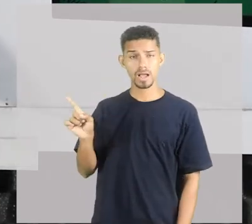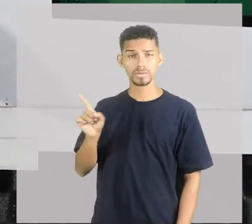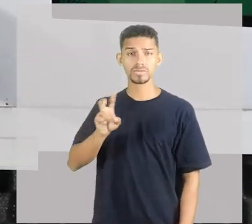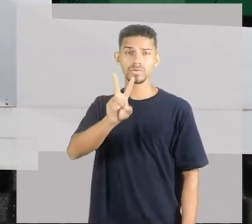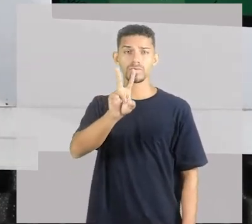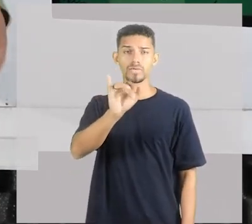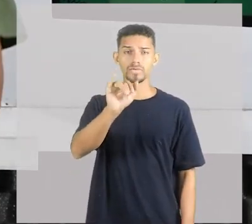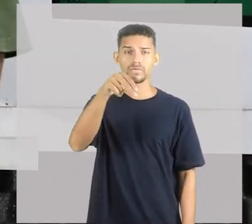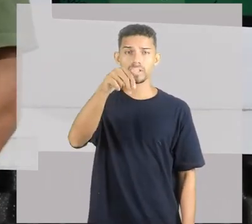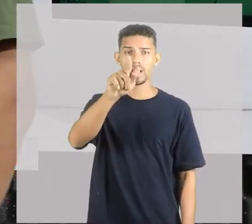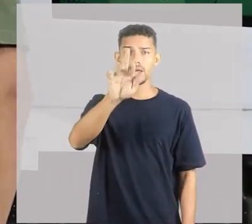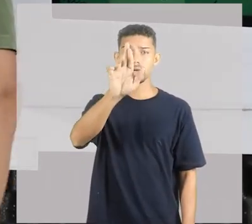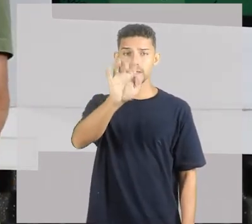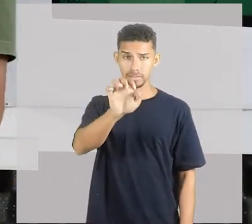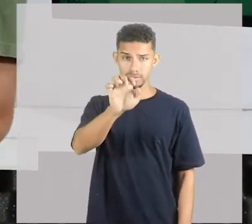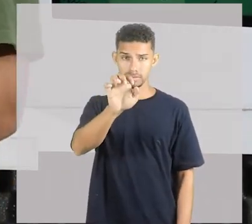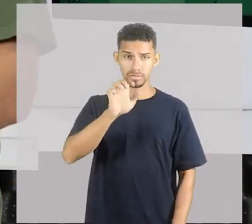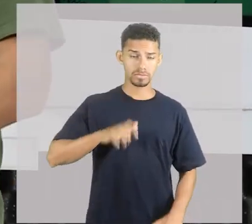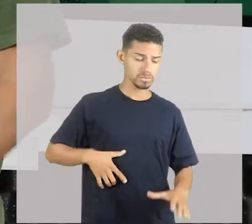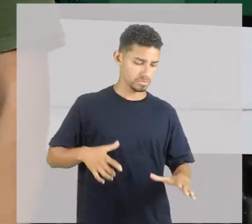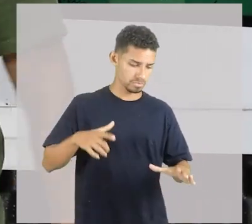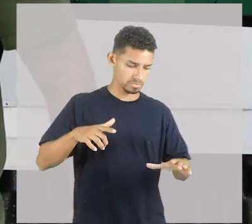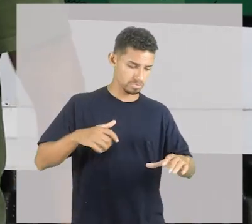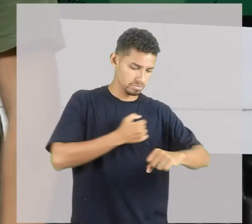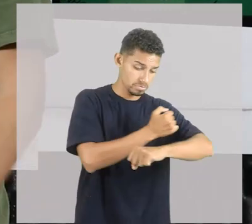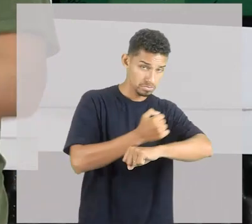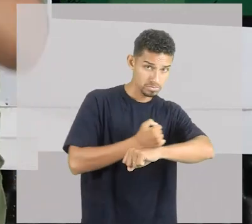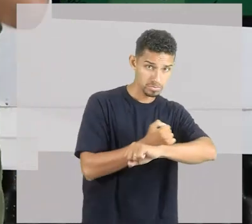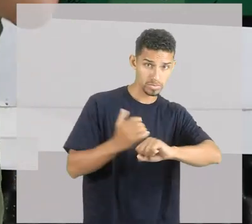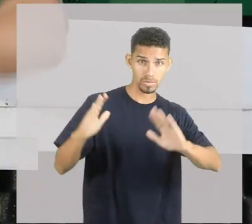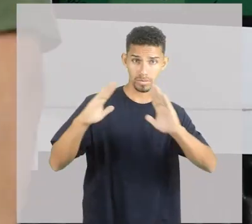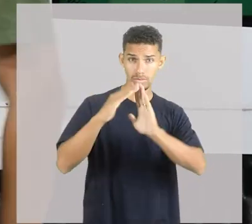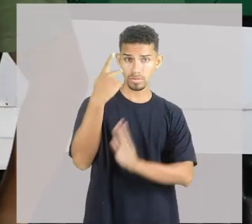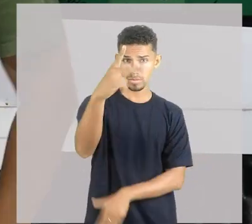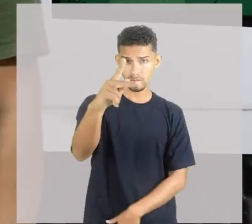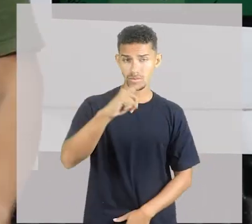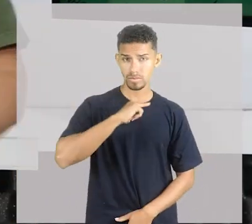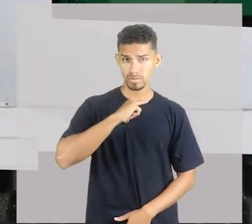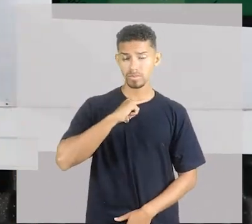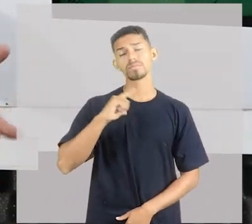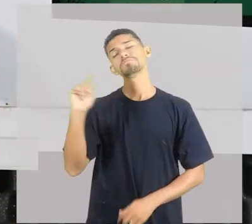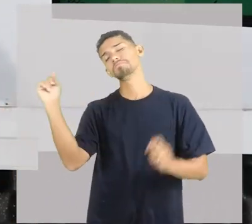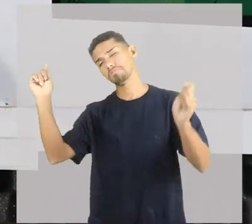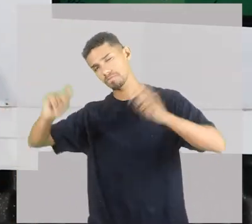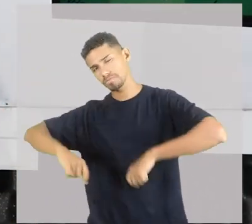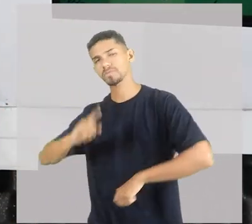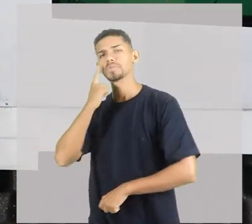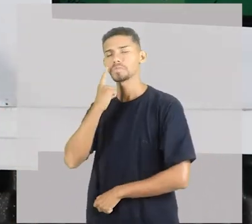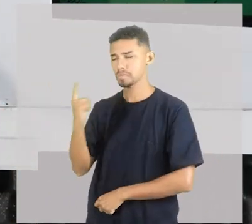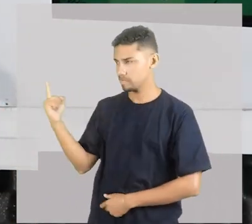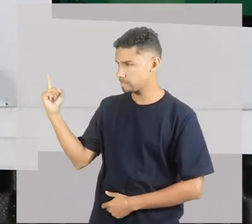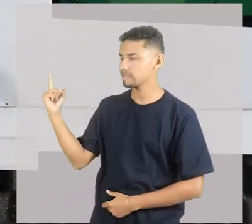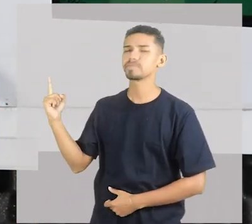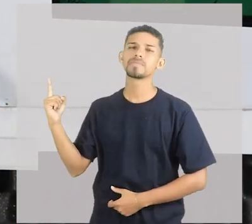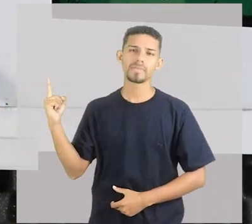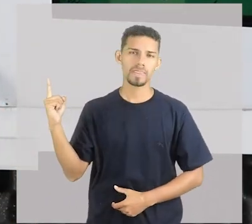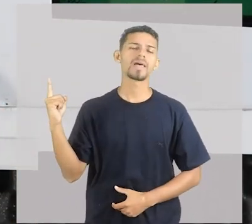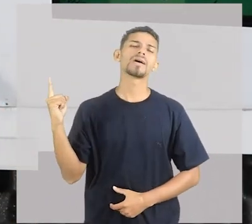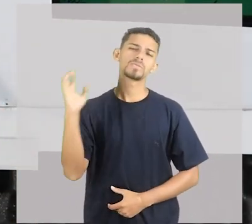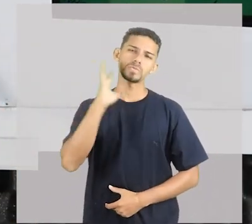que você tem no vinagre da sua casa é ácido acético. Tem uma coisa muito bacana sobre afinidade de substâncias.